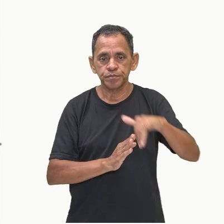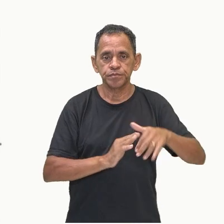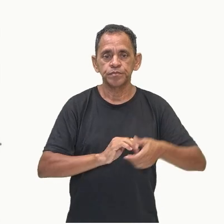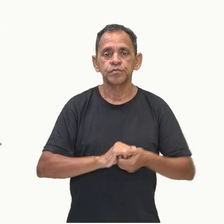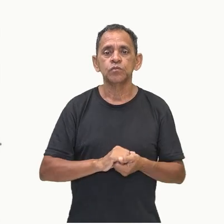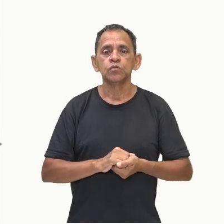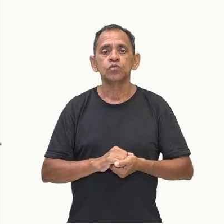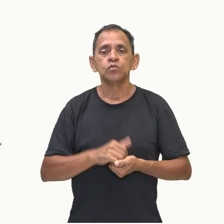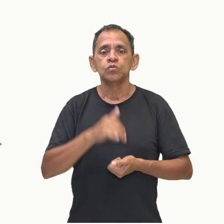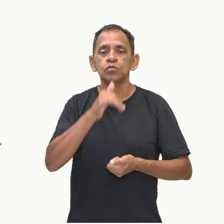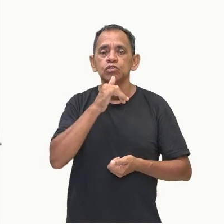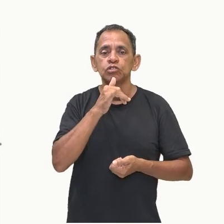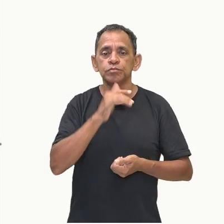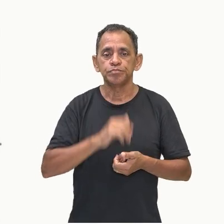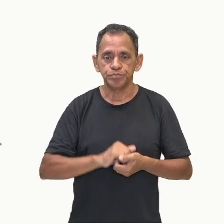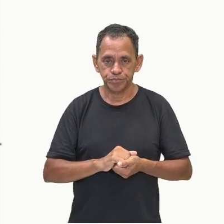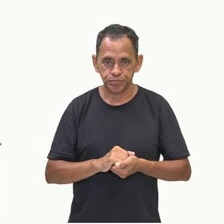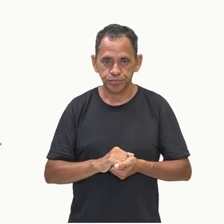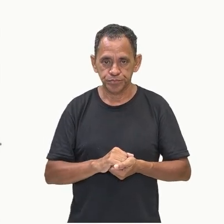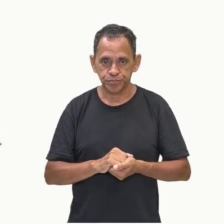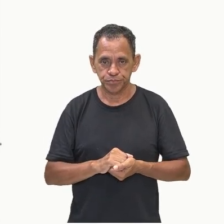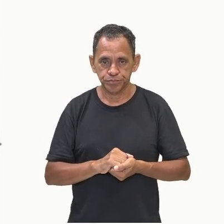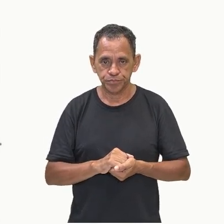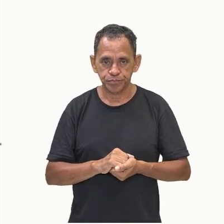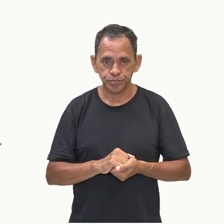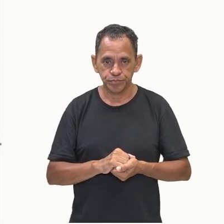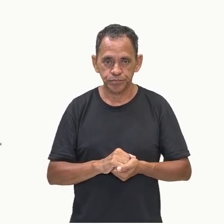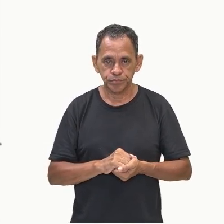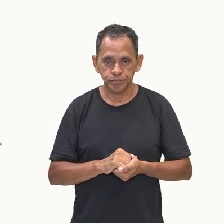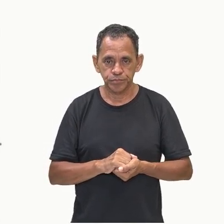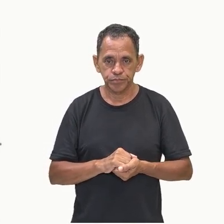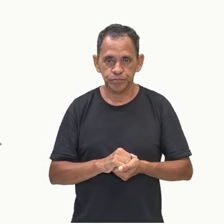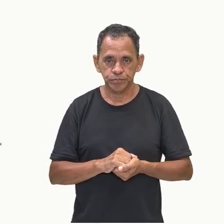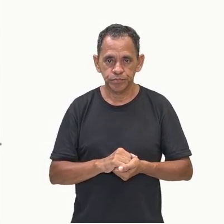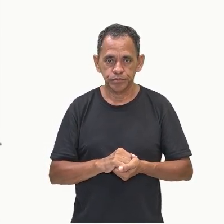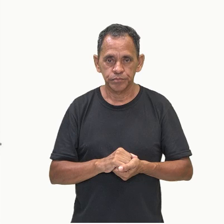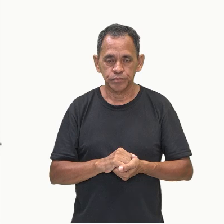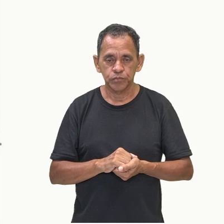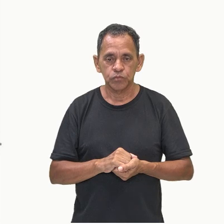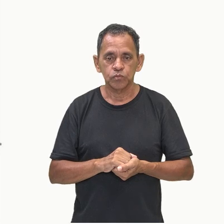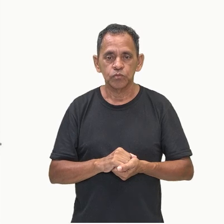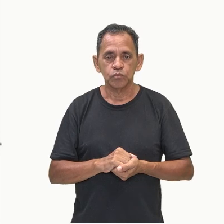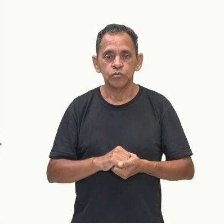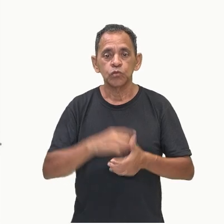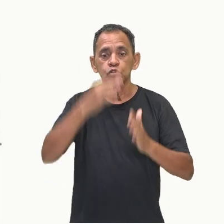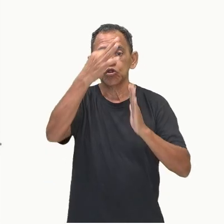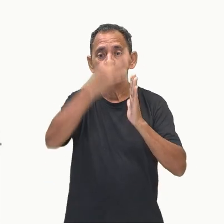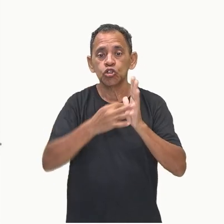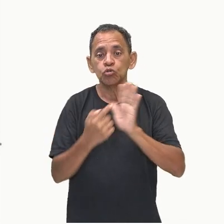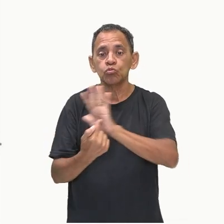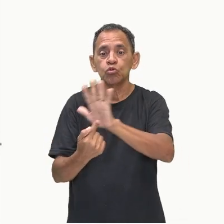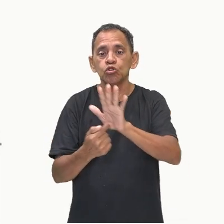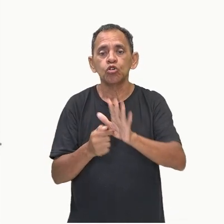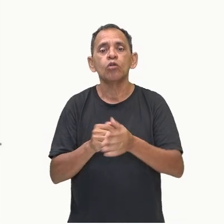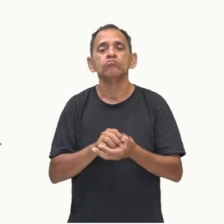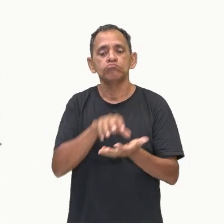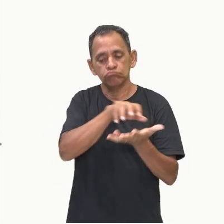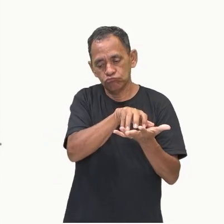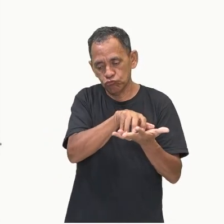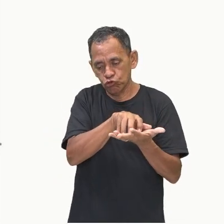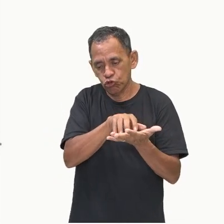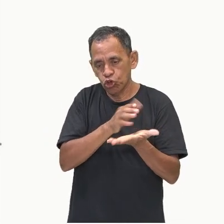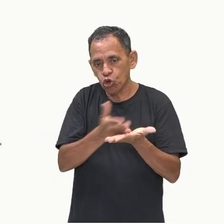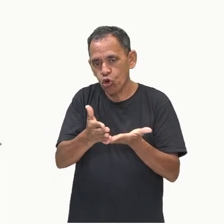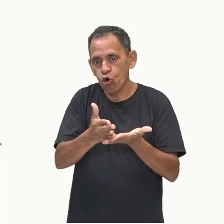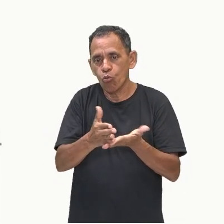exemplo que eu trouxe para vocês o exemplo diz assim ó um veículo começa seu movimento do